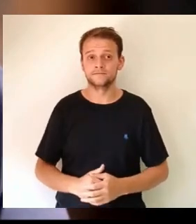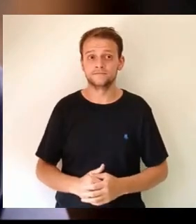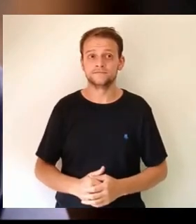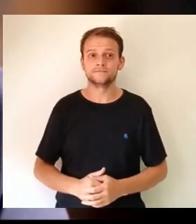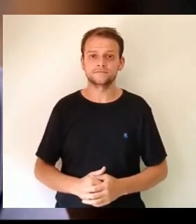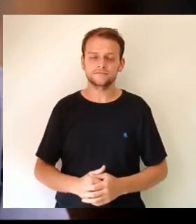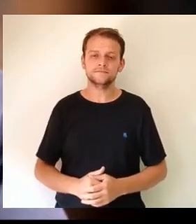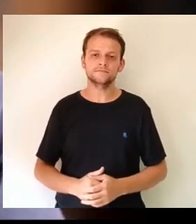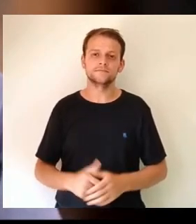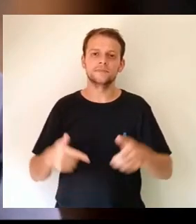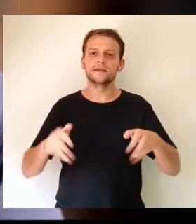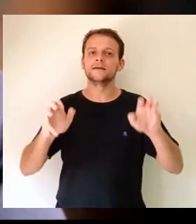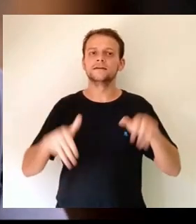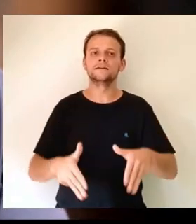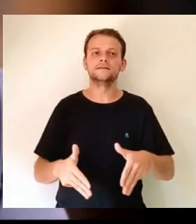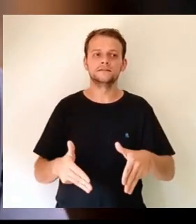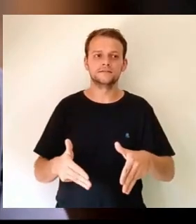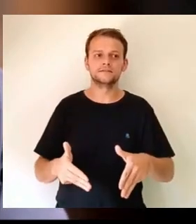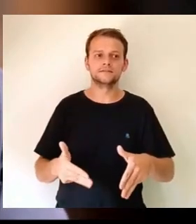Mas